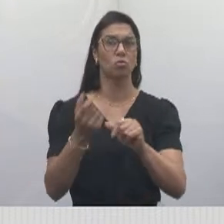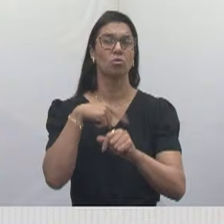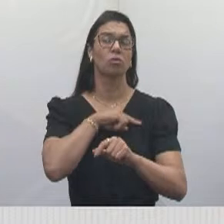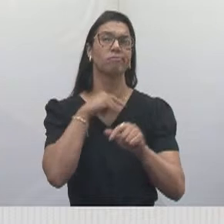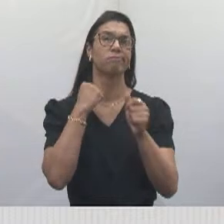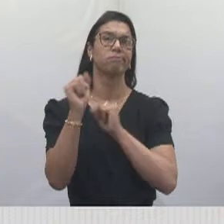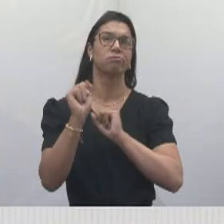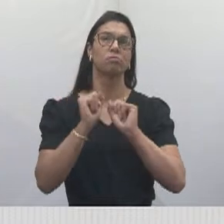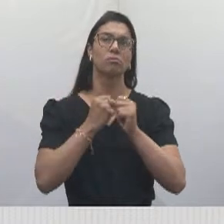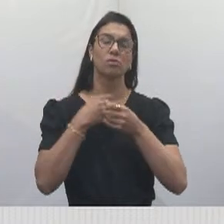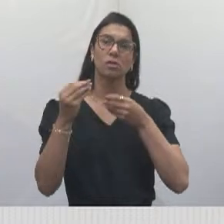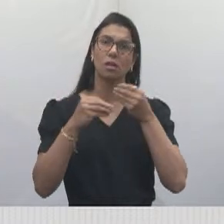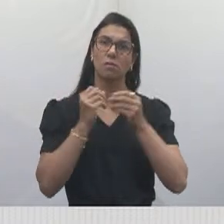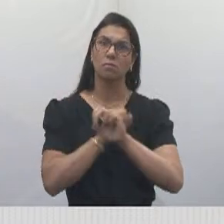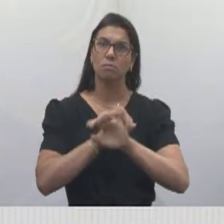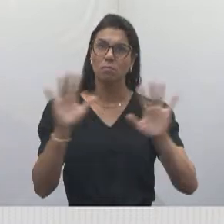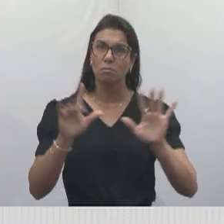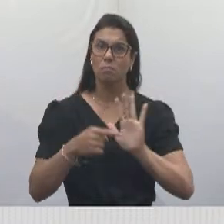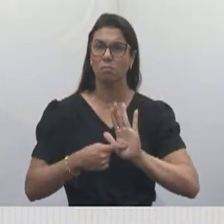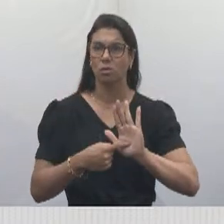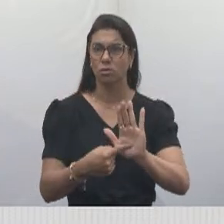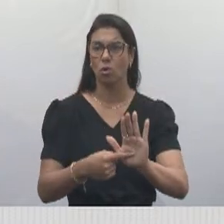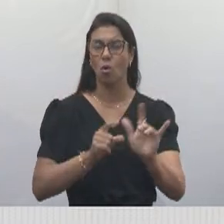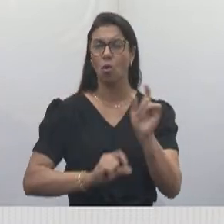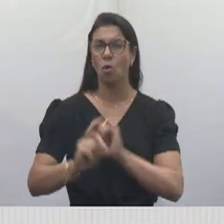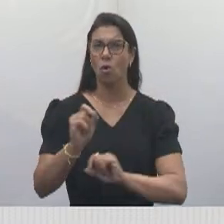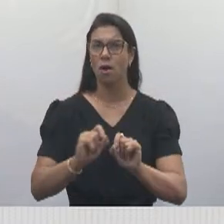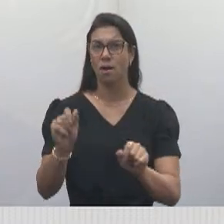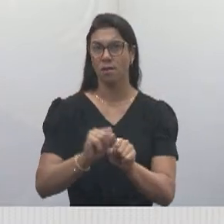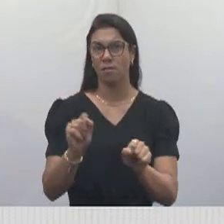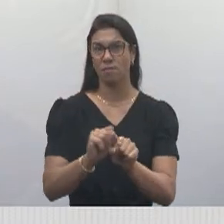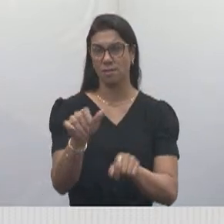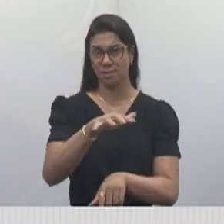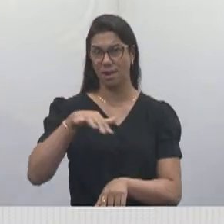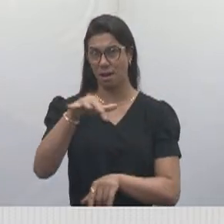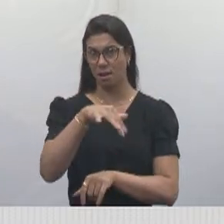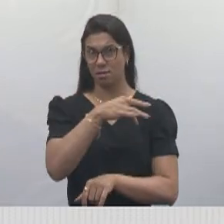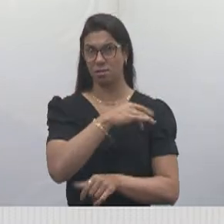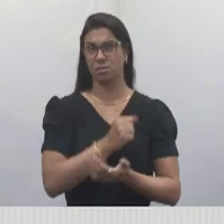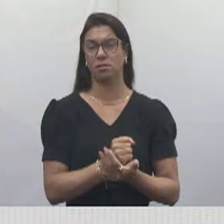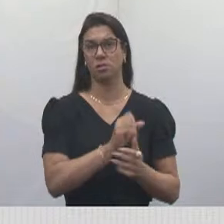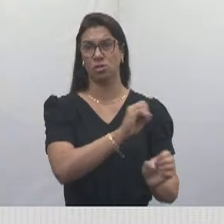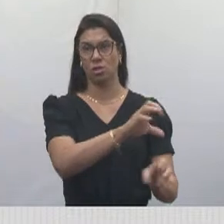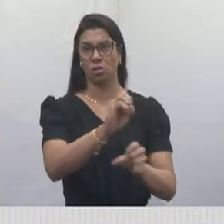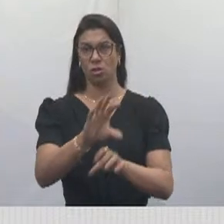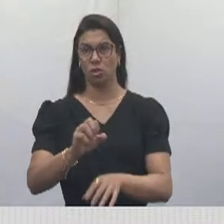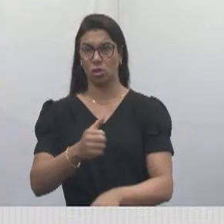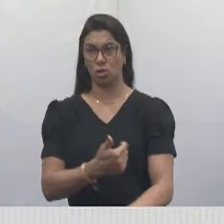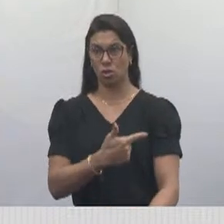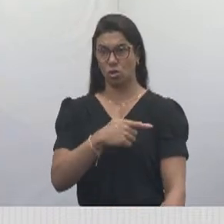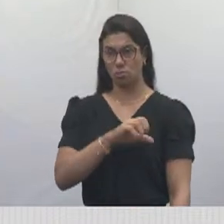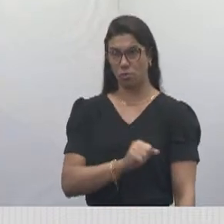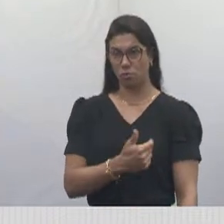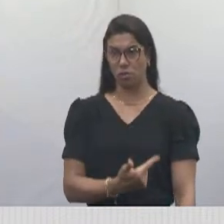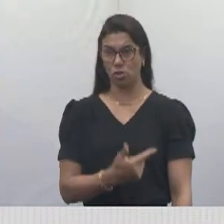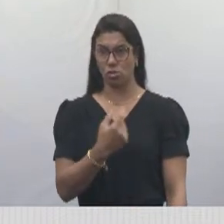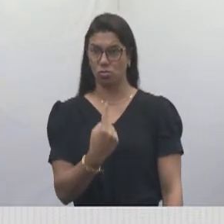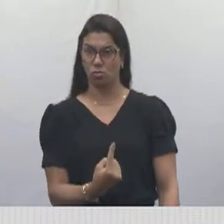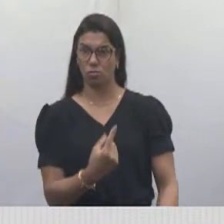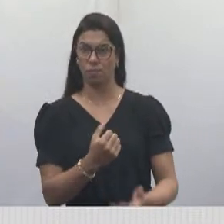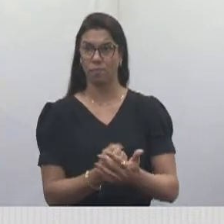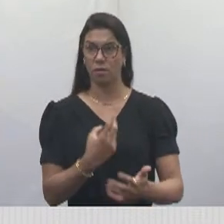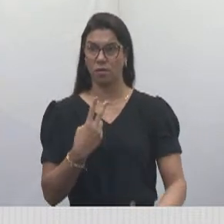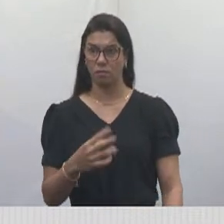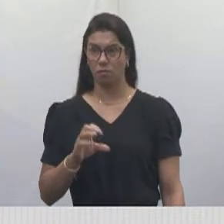contas. O que foi feito com a educação? De 2021, 20 milhões nós